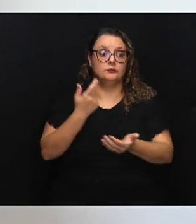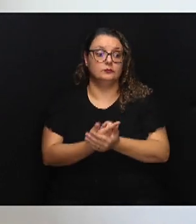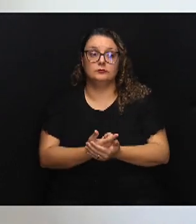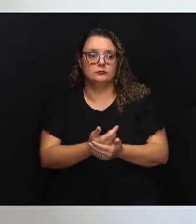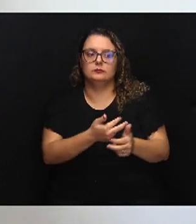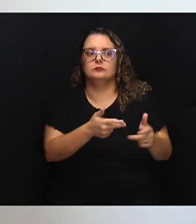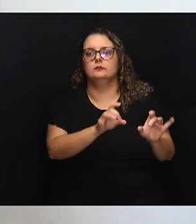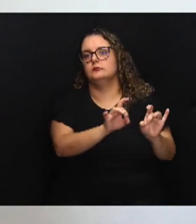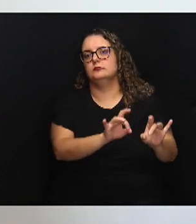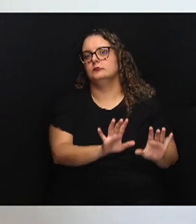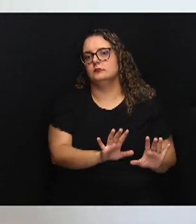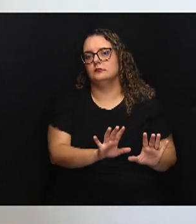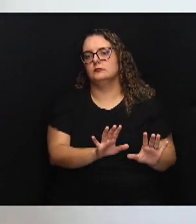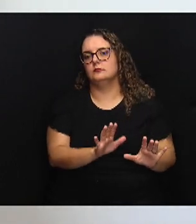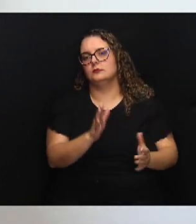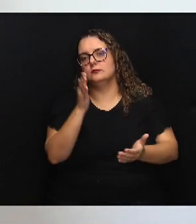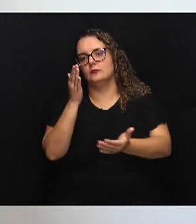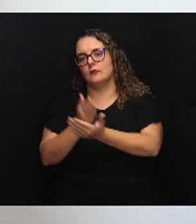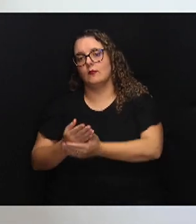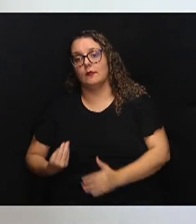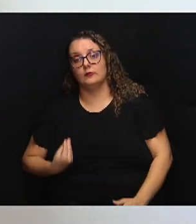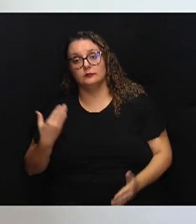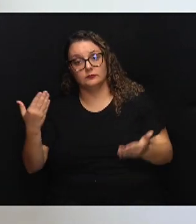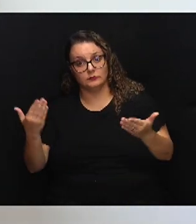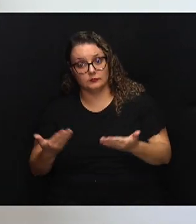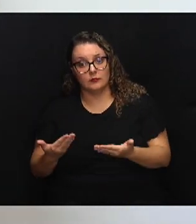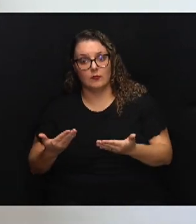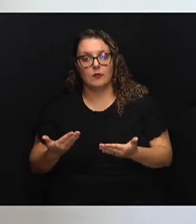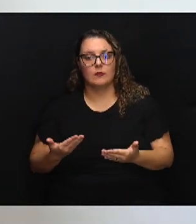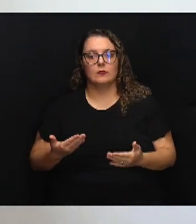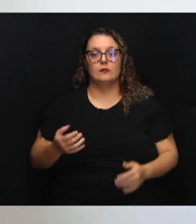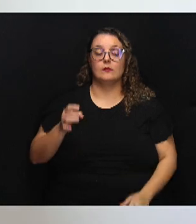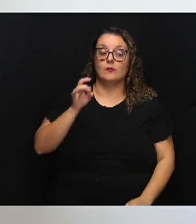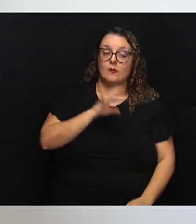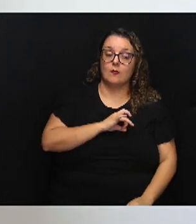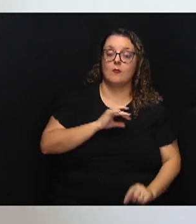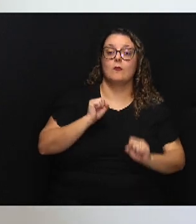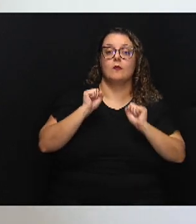coisa, e acaba deixando de viver o hoje por esse medo do que